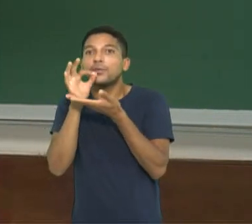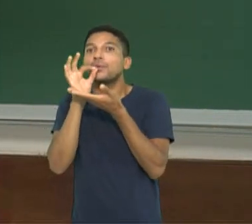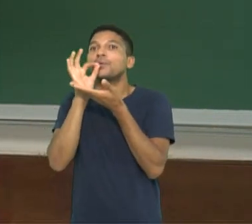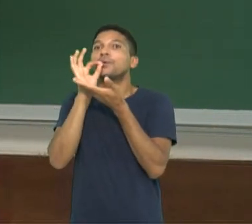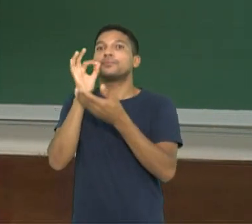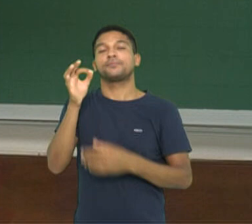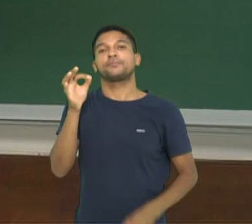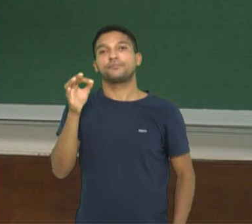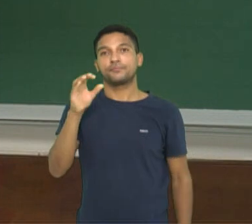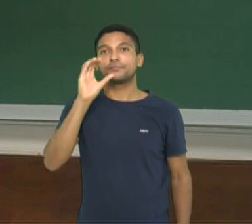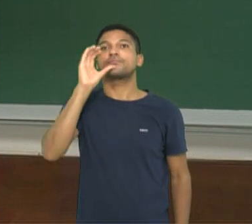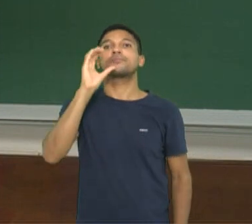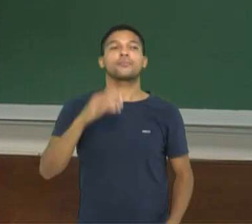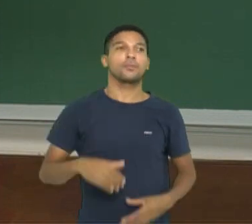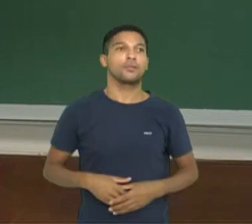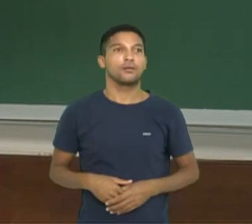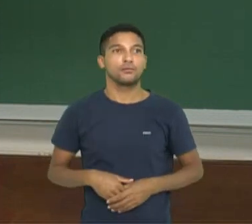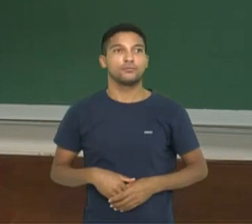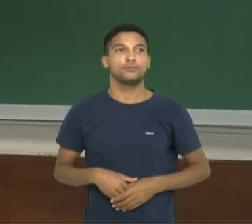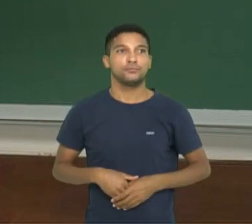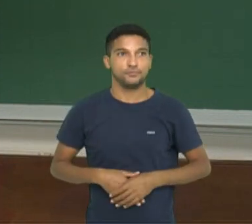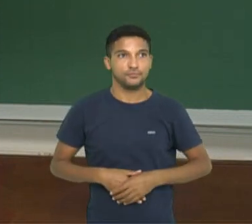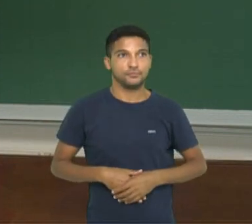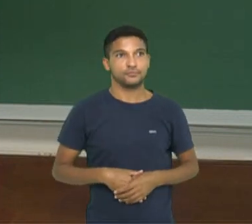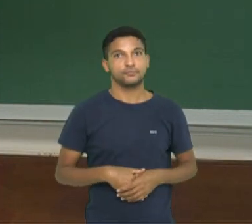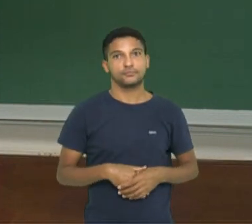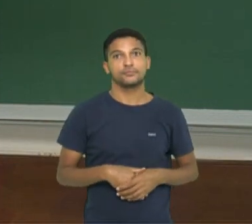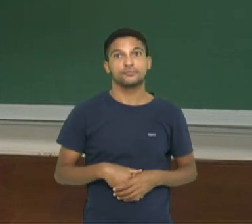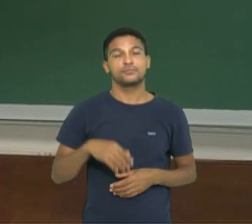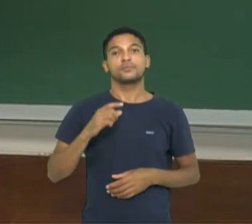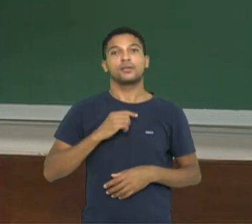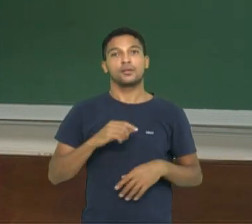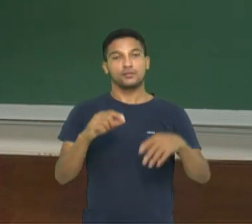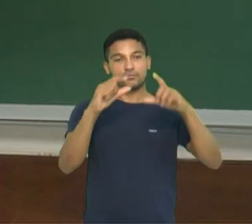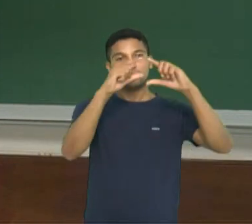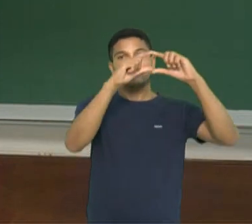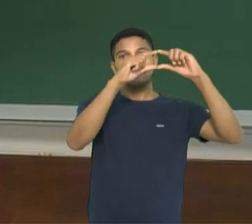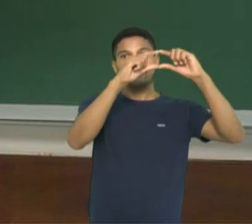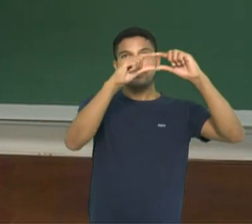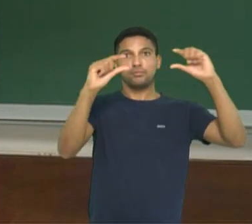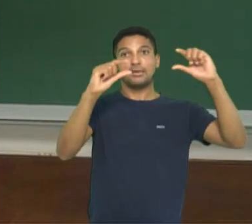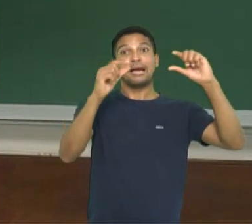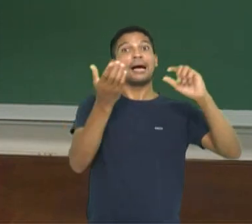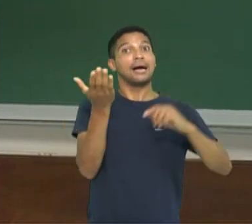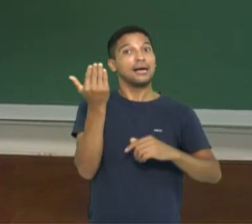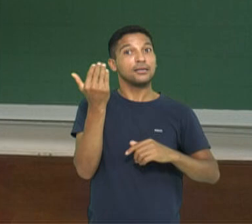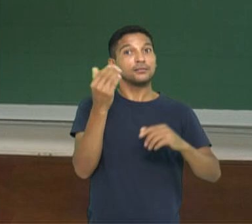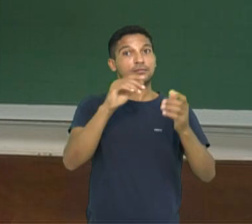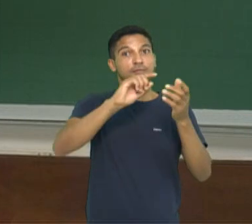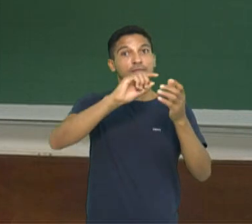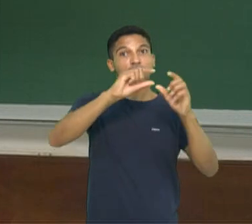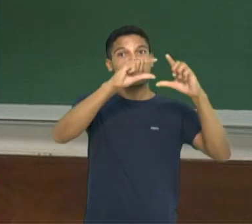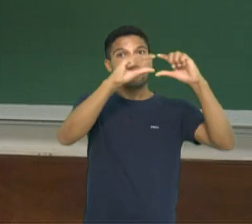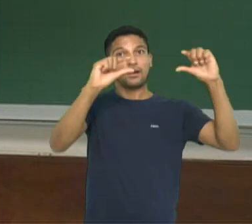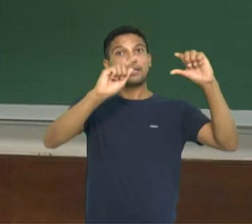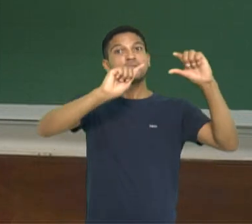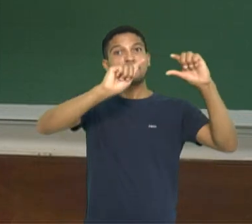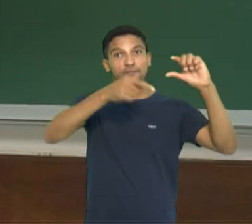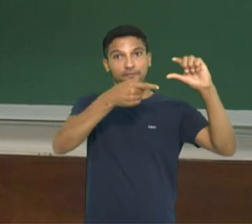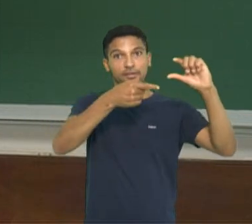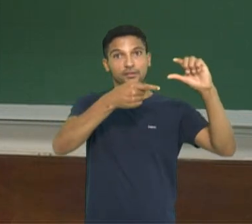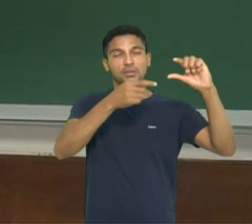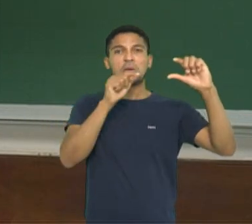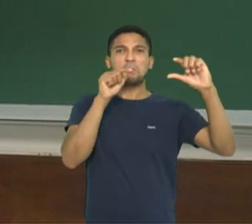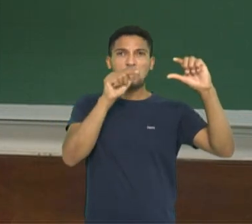aí a transformação de uma oração coordenada assindética, que estava separada por ponto, né, ou por vírgula, não me lembro agora,